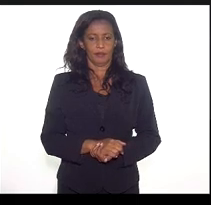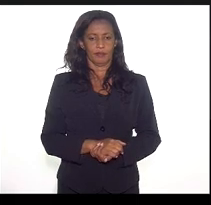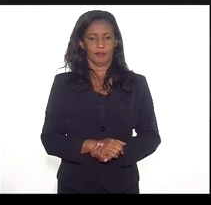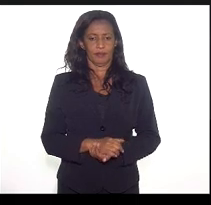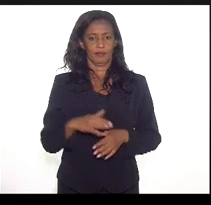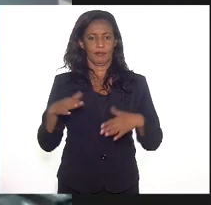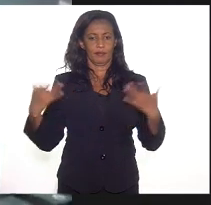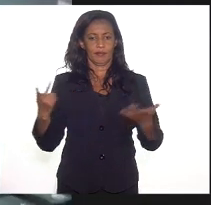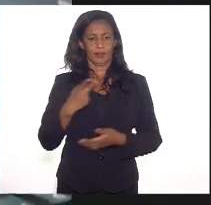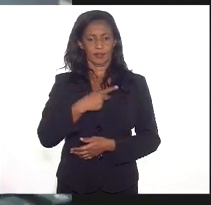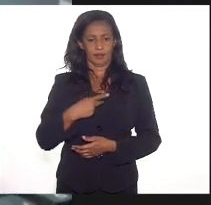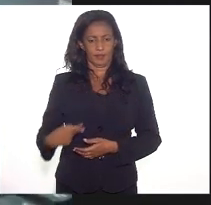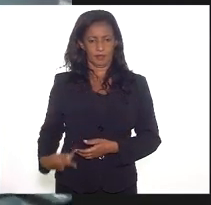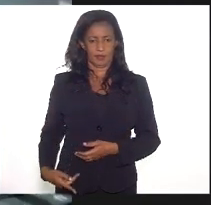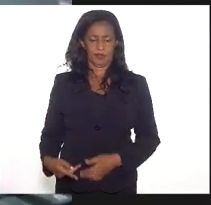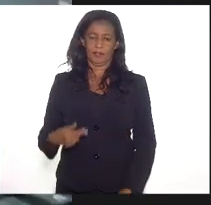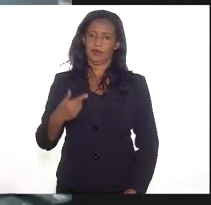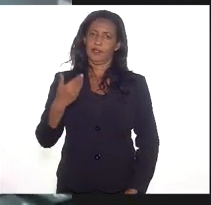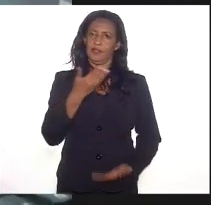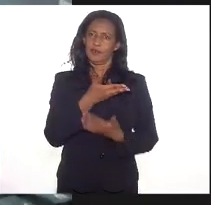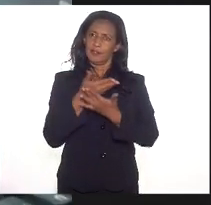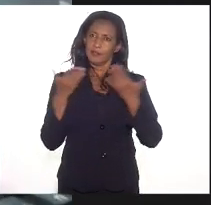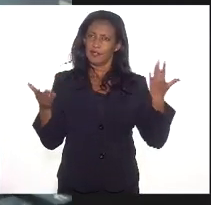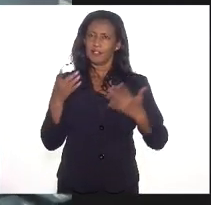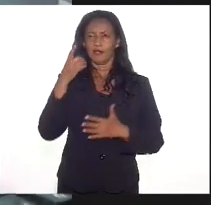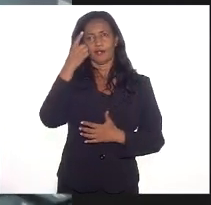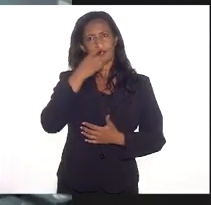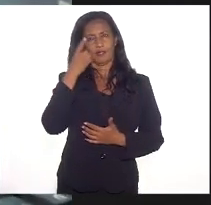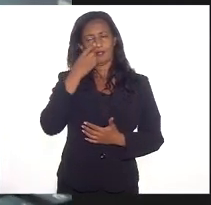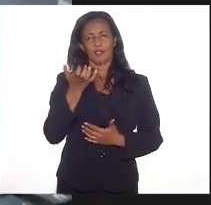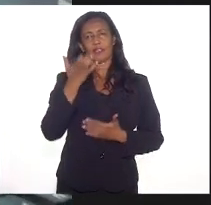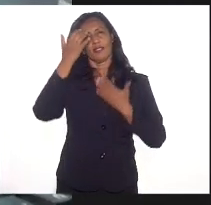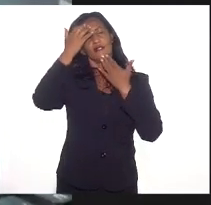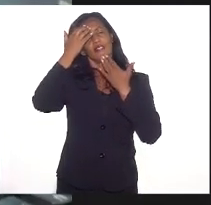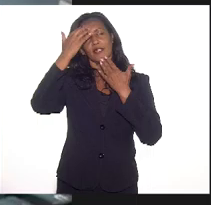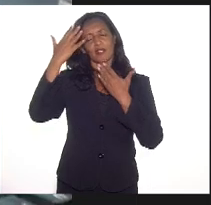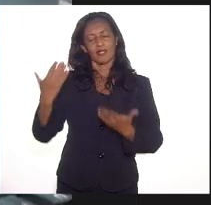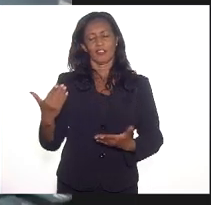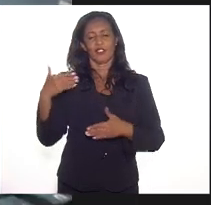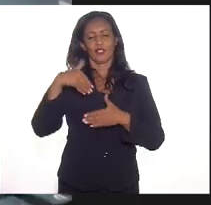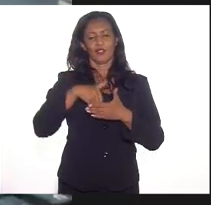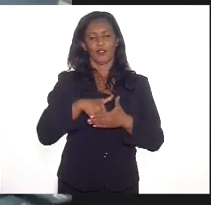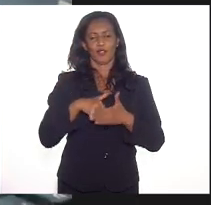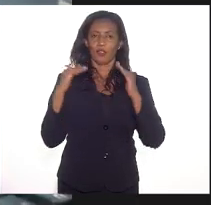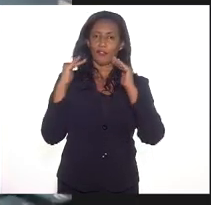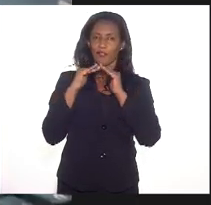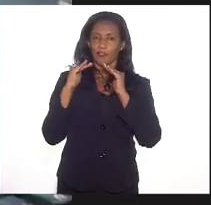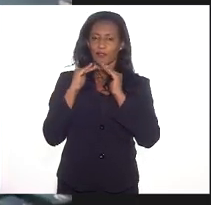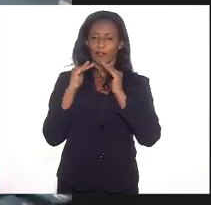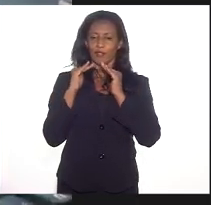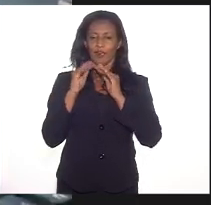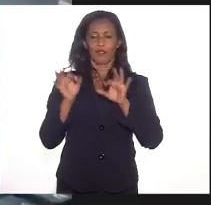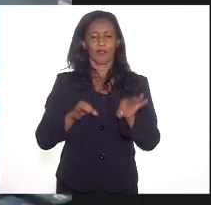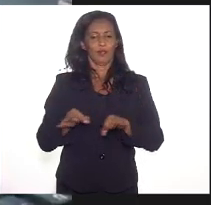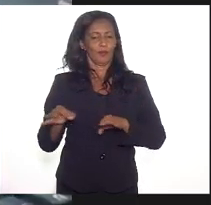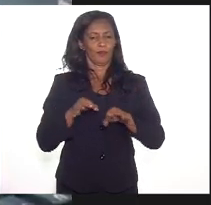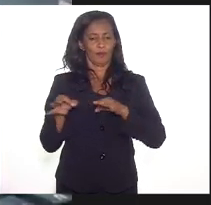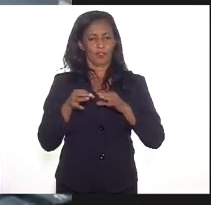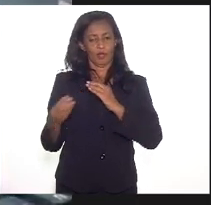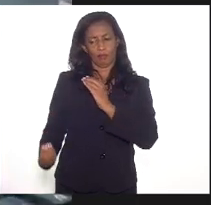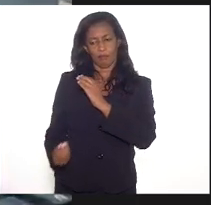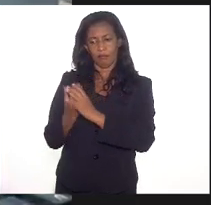Senhor presidente, senhoras deputadas, senhores deputados, quero agradecer o voto favorável ao projeto que